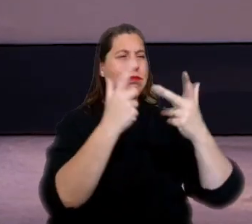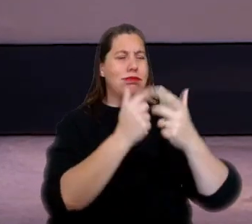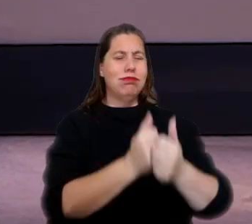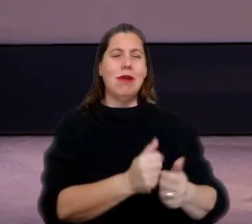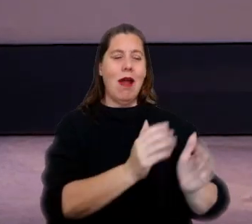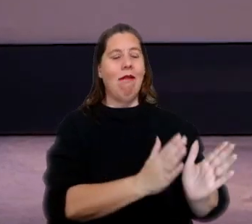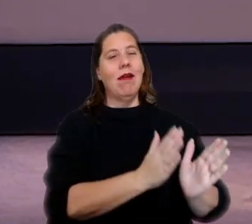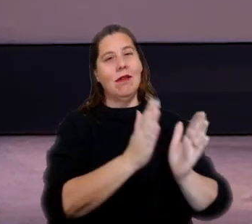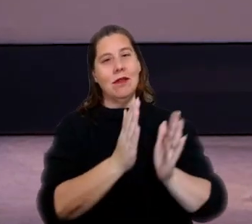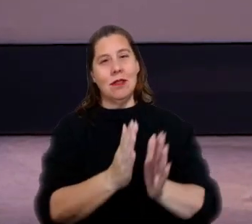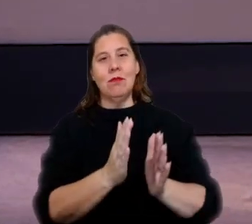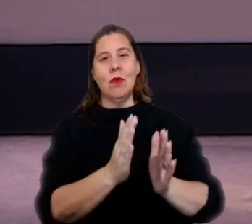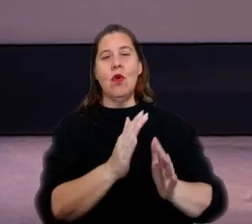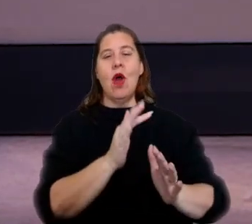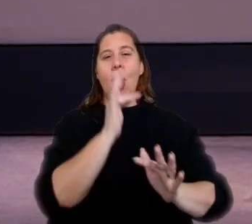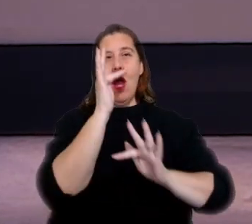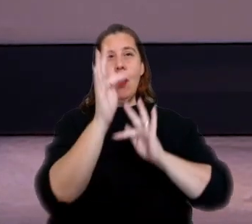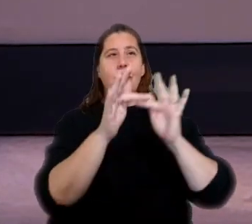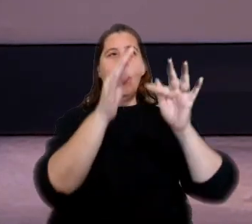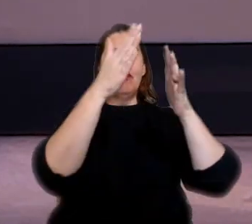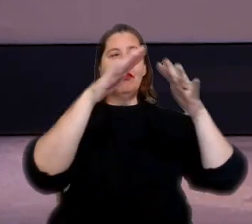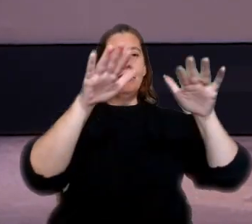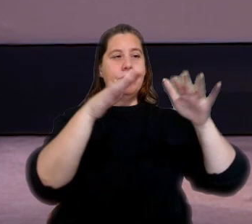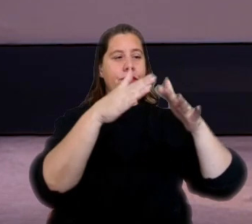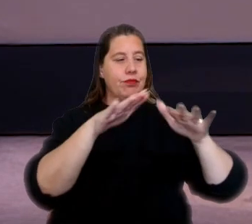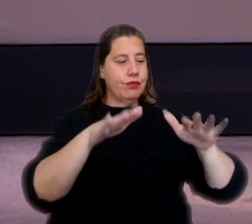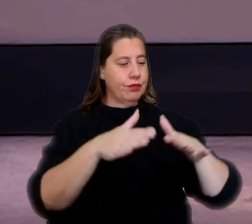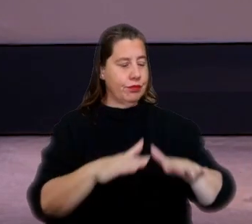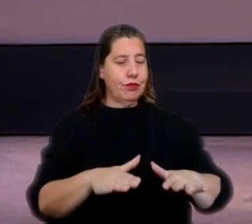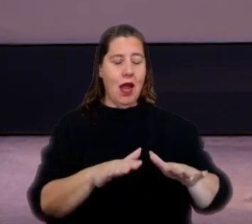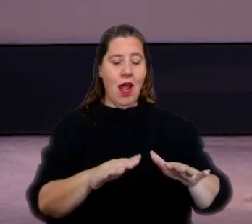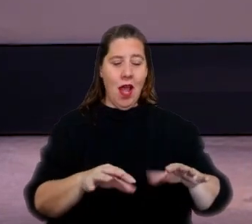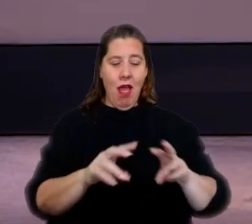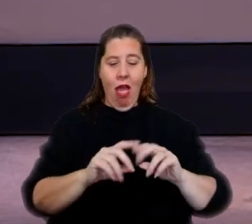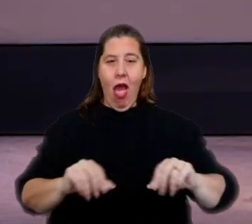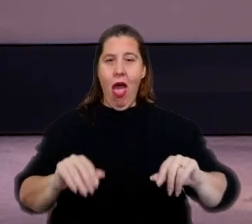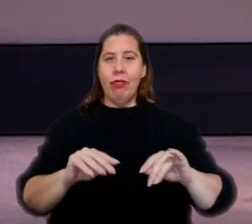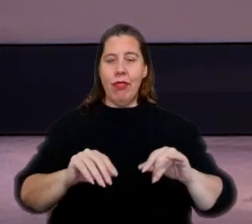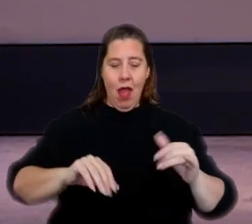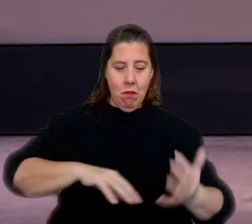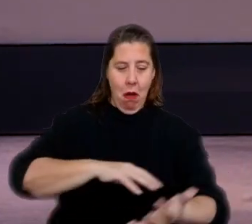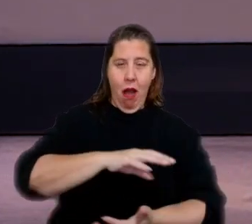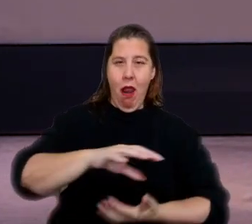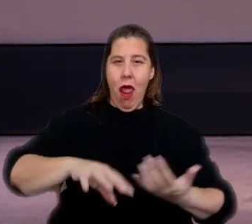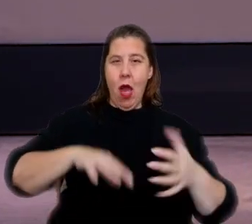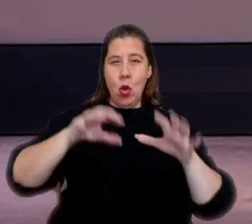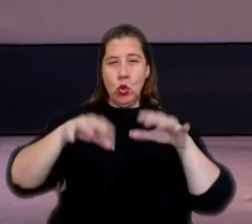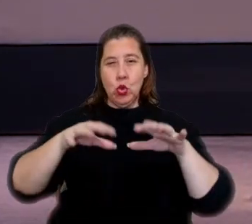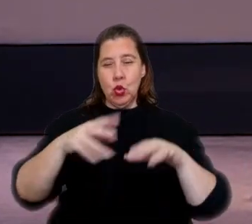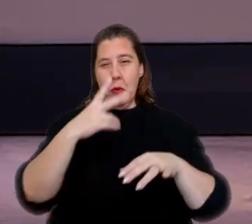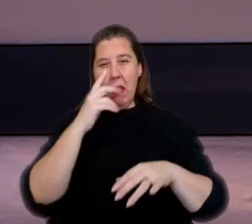todo, vem depois as flores que já não estão lá, e a terra já remexida com chuva, uma